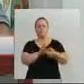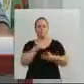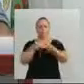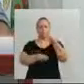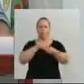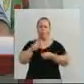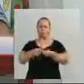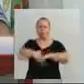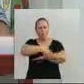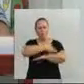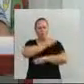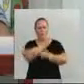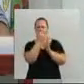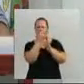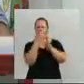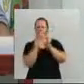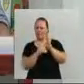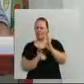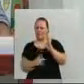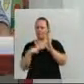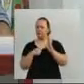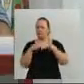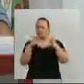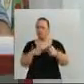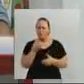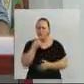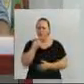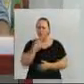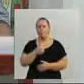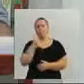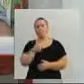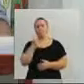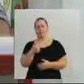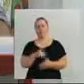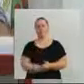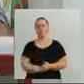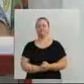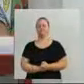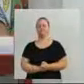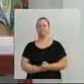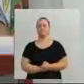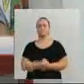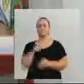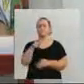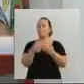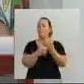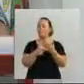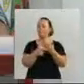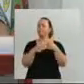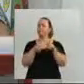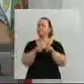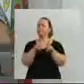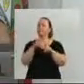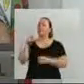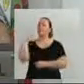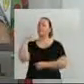Hall, Sherman Bartel, Bernardo Schadmantel, entre outras, vereador Adriano Pereira. E Vossa Excelência faz com maestria o papel também de vereador, que é